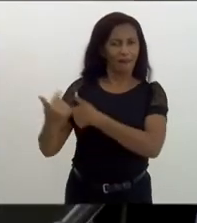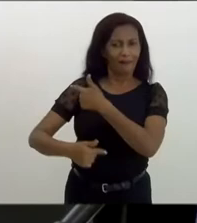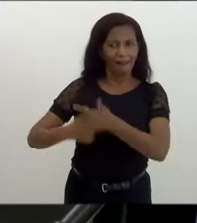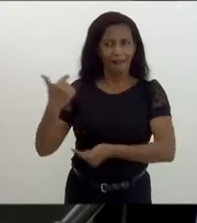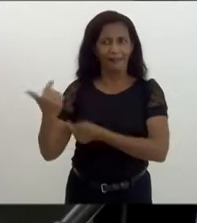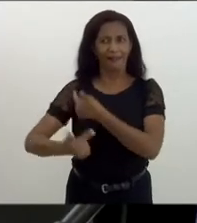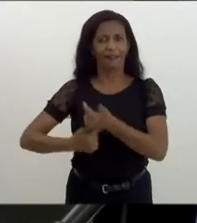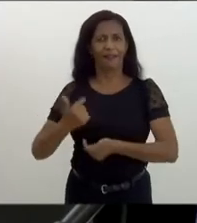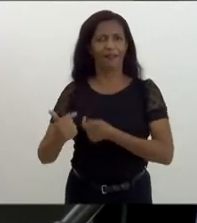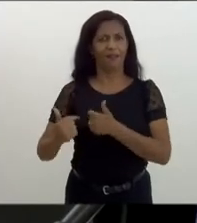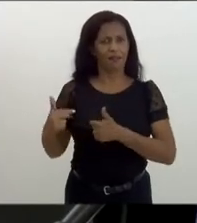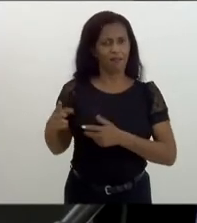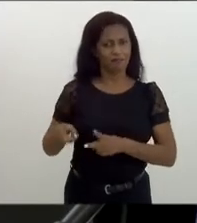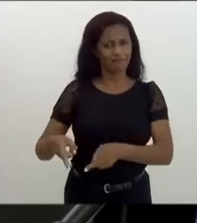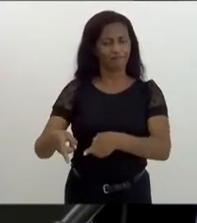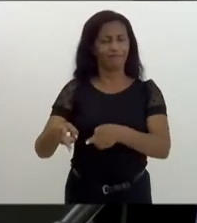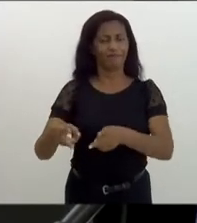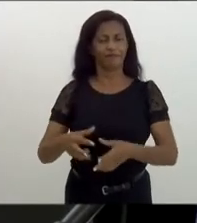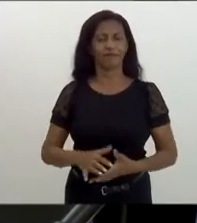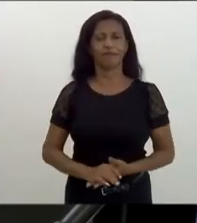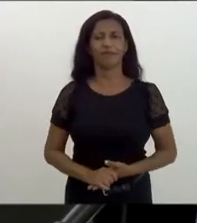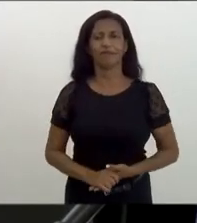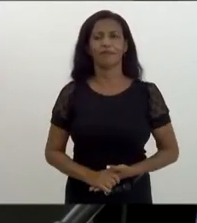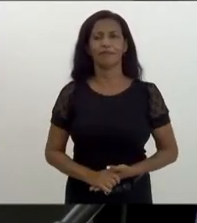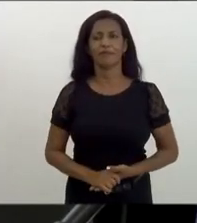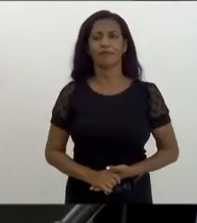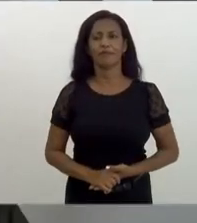massa para fazer a coisa anda bem